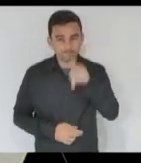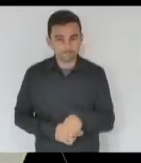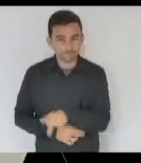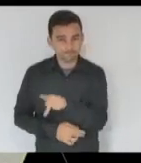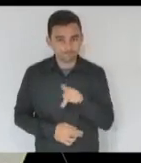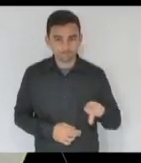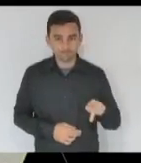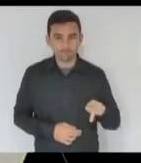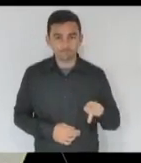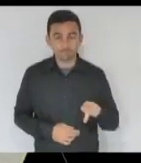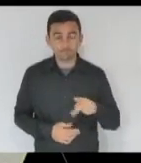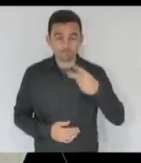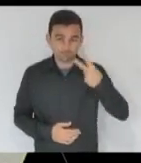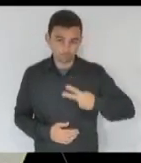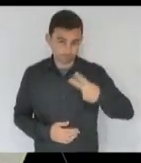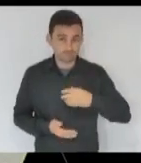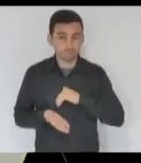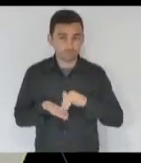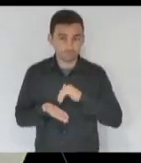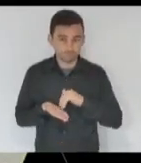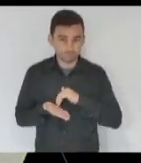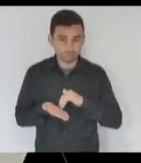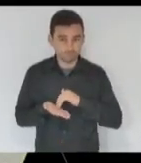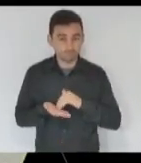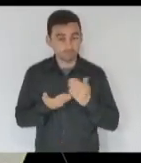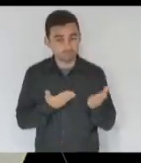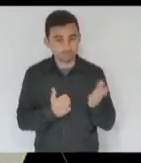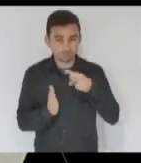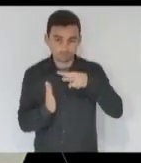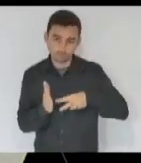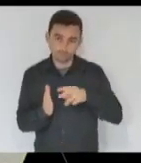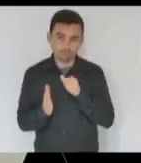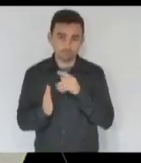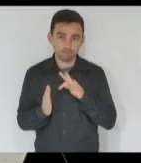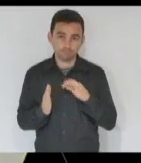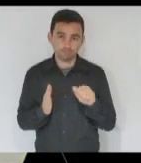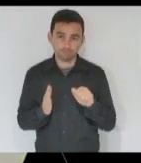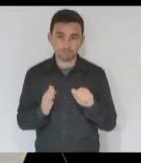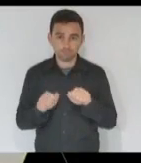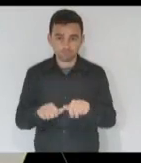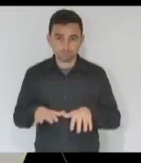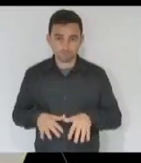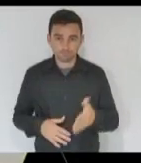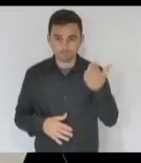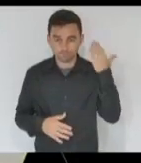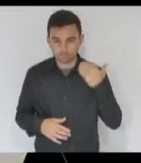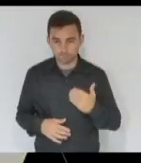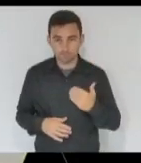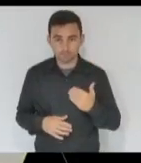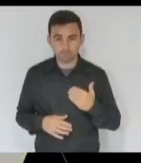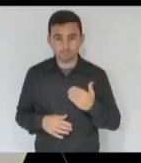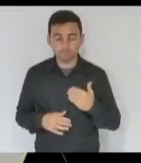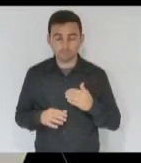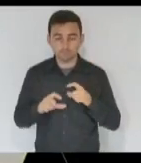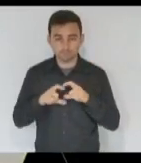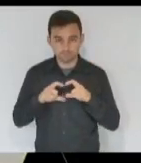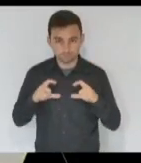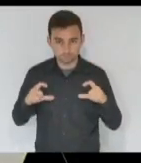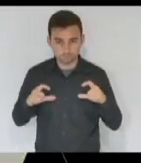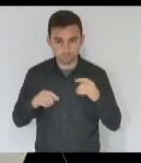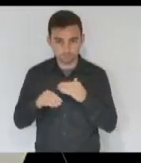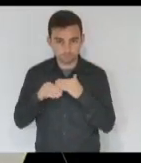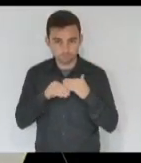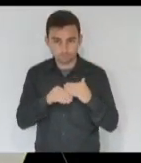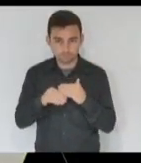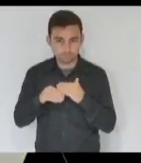Baldiceira, segundo secretário, para proceder à leitura da ata da sessão anterior, que, em consonância com o